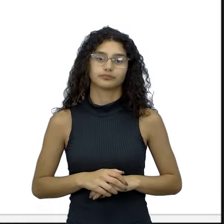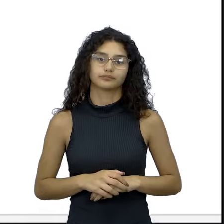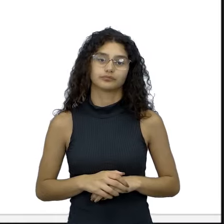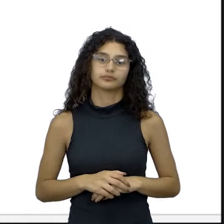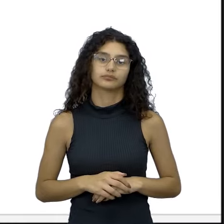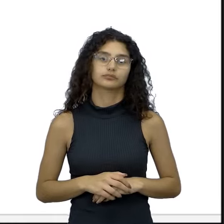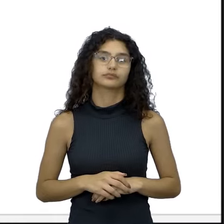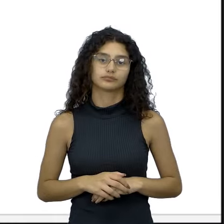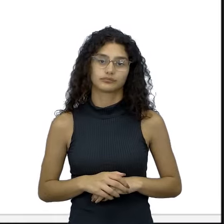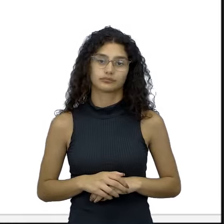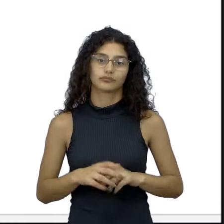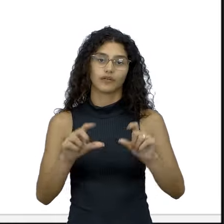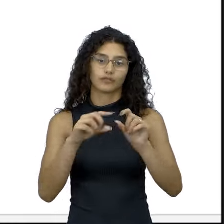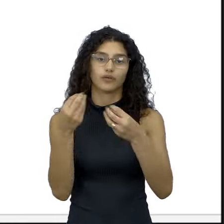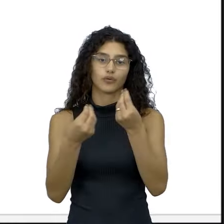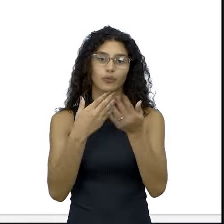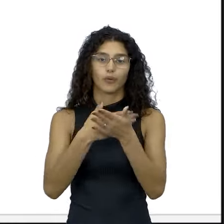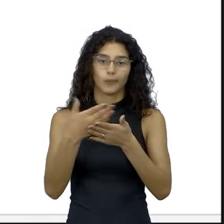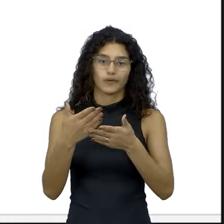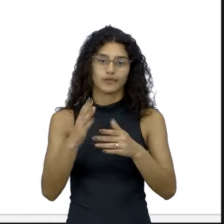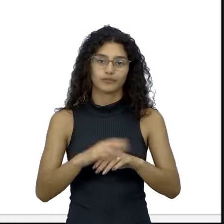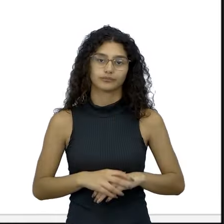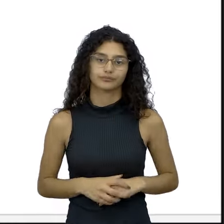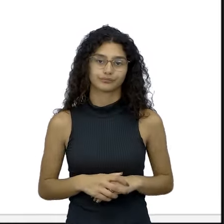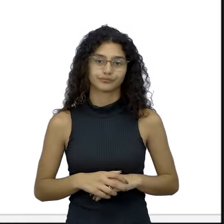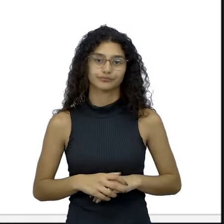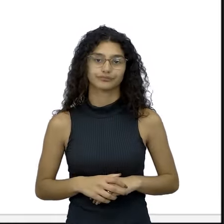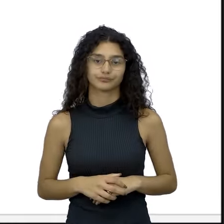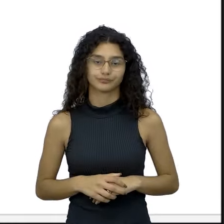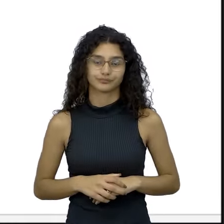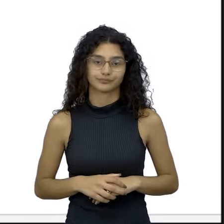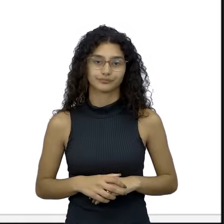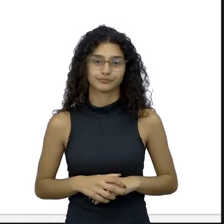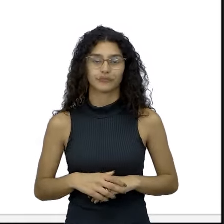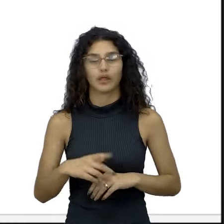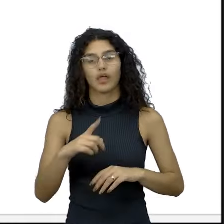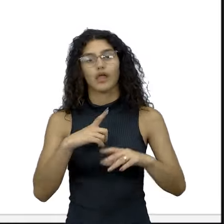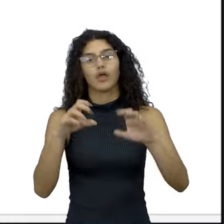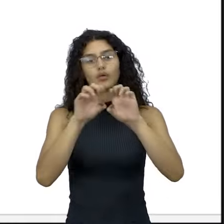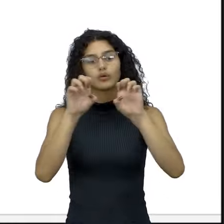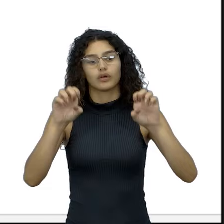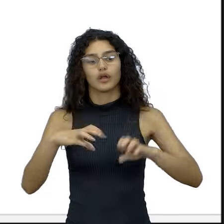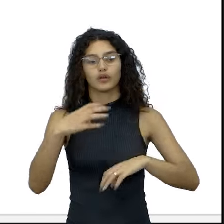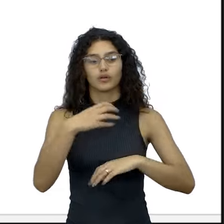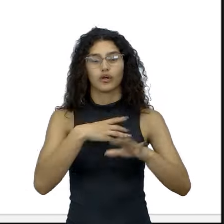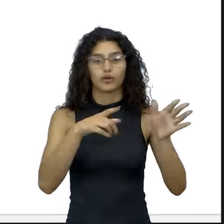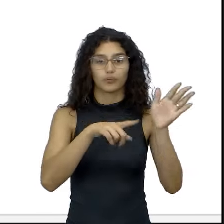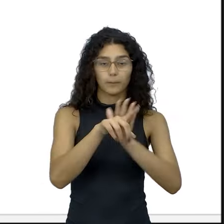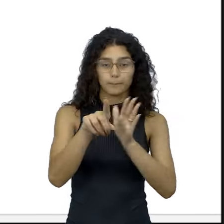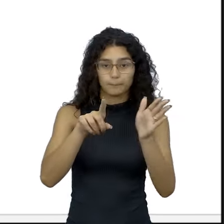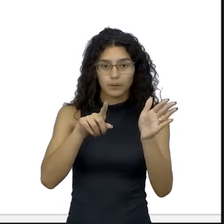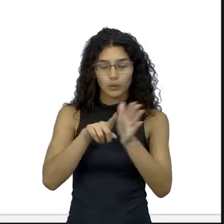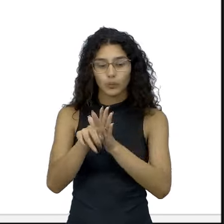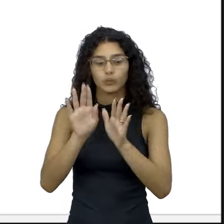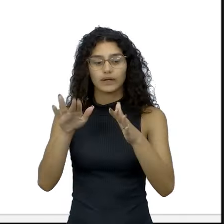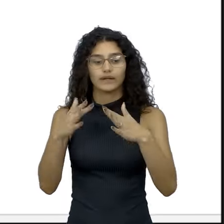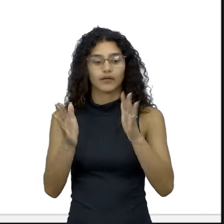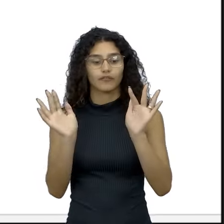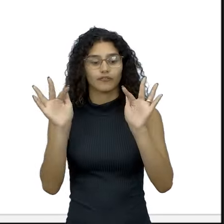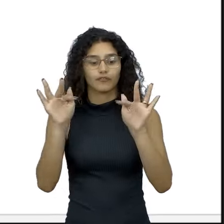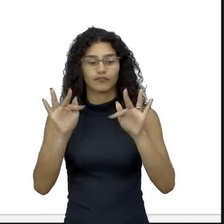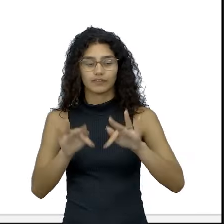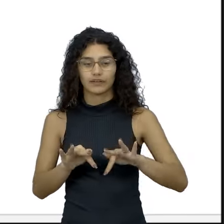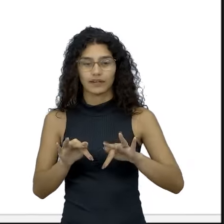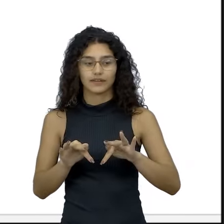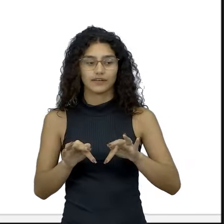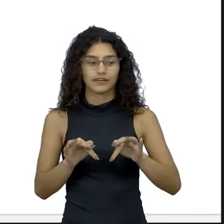que? Então, é como ela começa. Bom, eles são estruturados no formato de uma pergunta e, portanto, terminam com